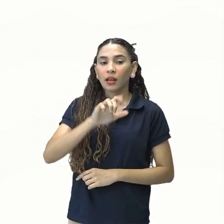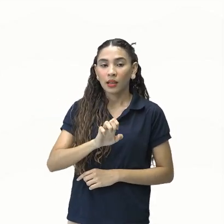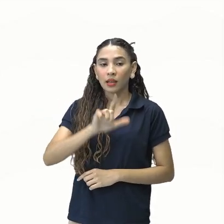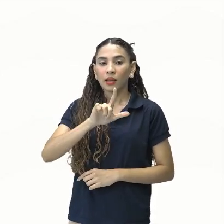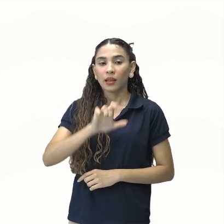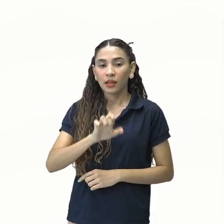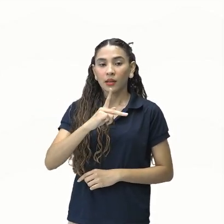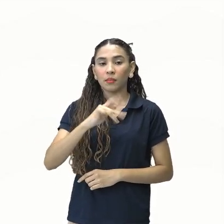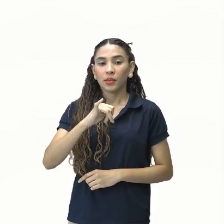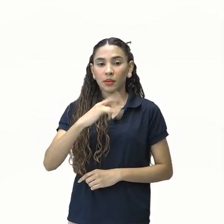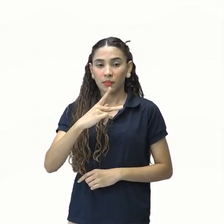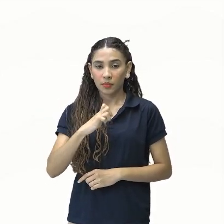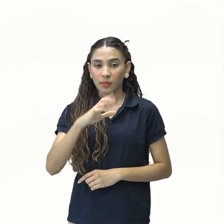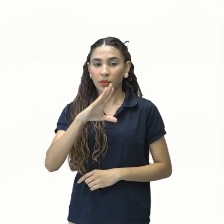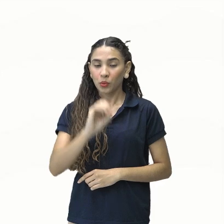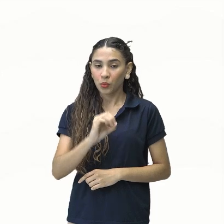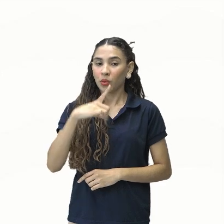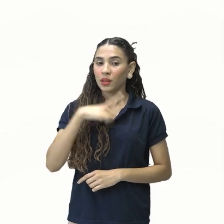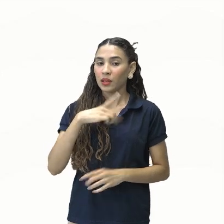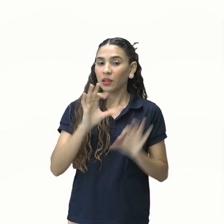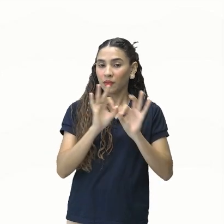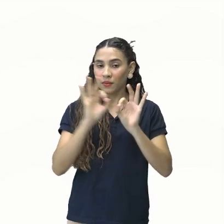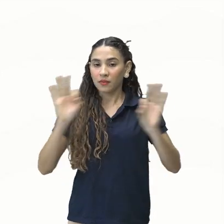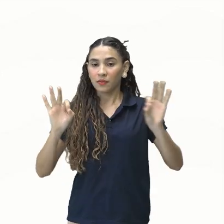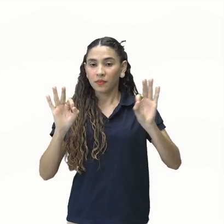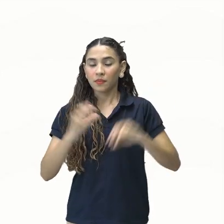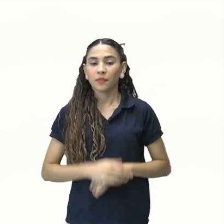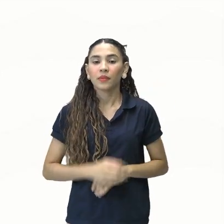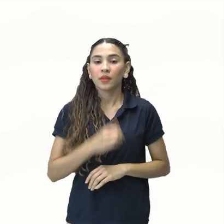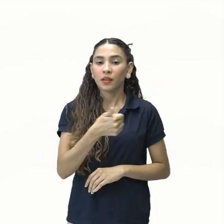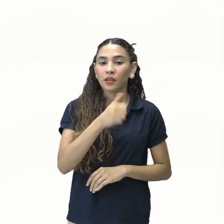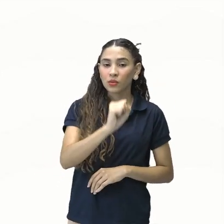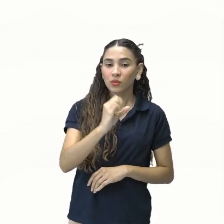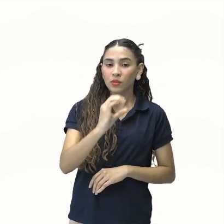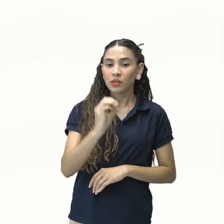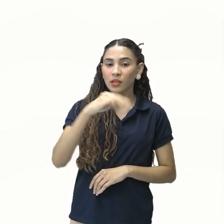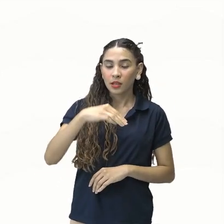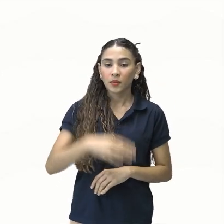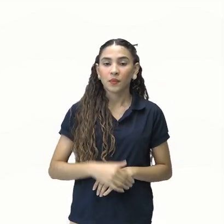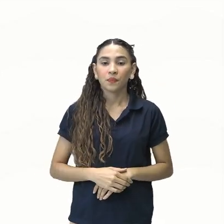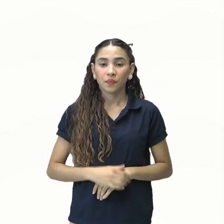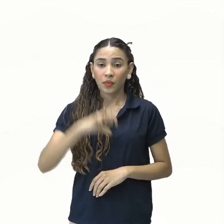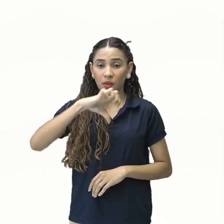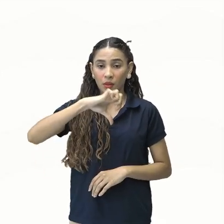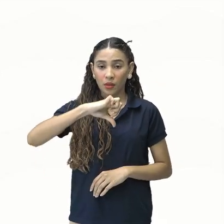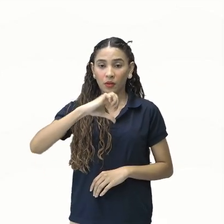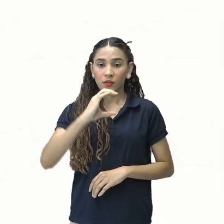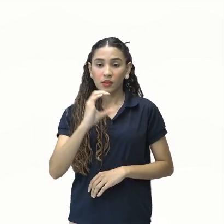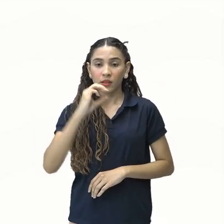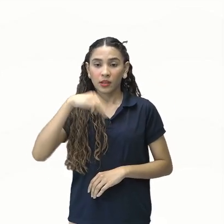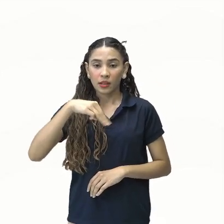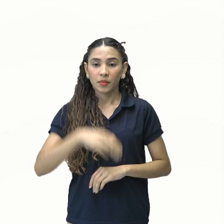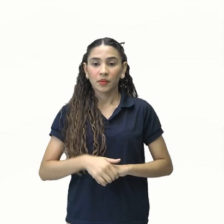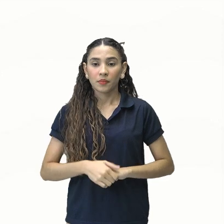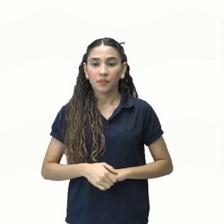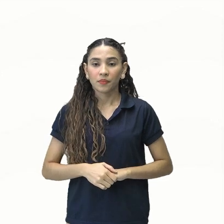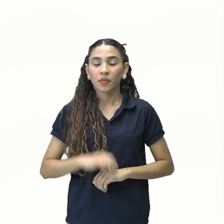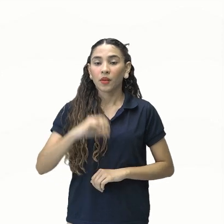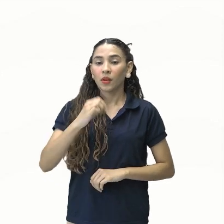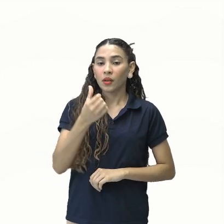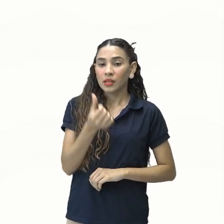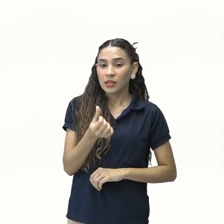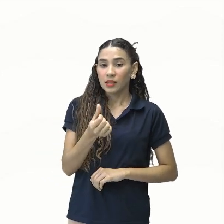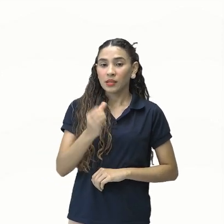paralelepípedo, com dimensões 18 centímetros, 9 centímetros e